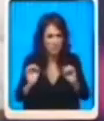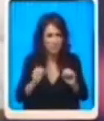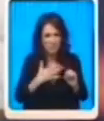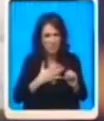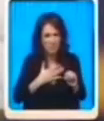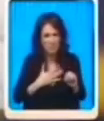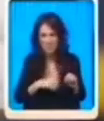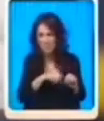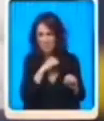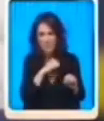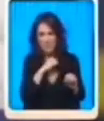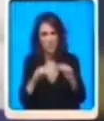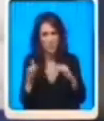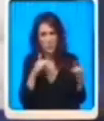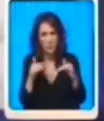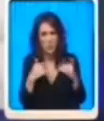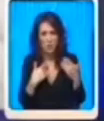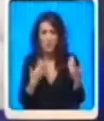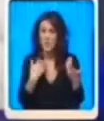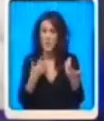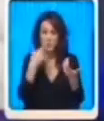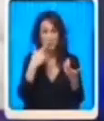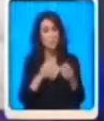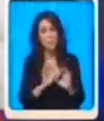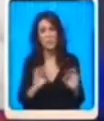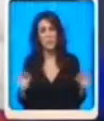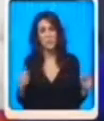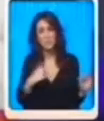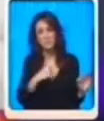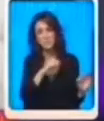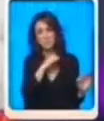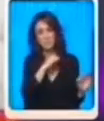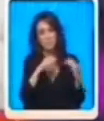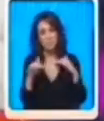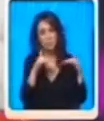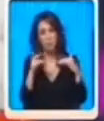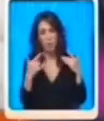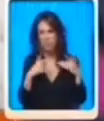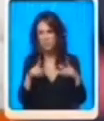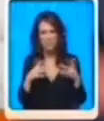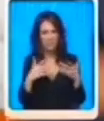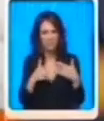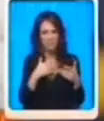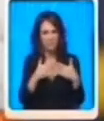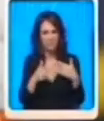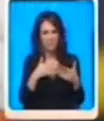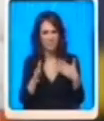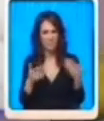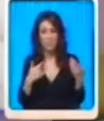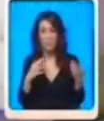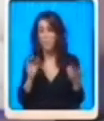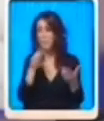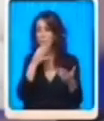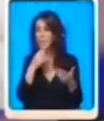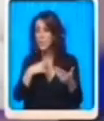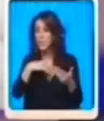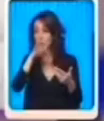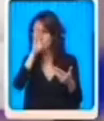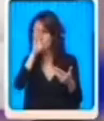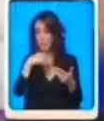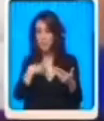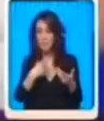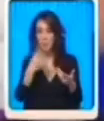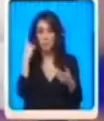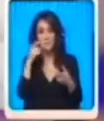não liga futebol. Não. Eu não sou perfeito, minha querida. Não liga futebol. Não, nunca liguei. Quando eu falei que era de esporte,